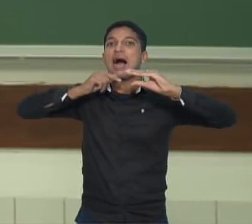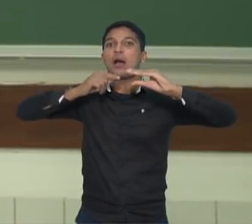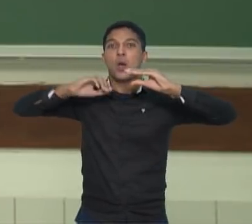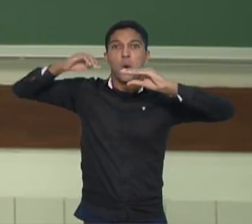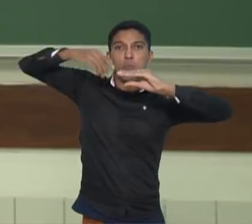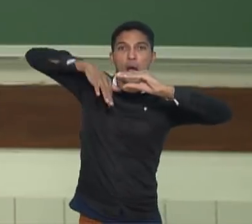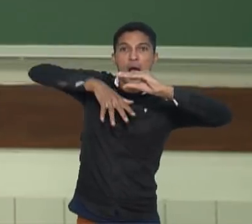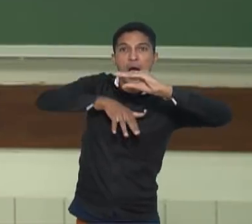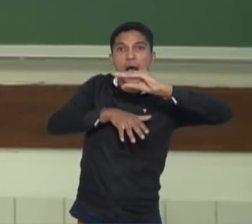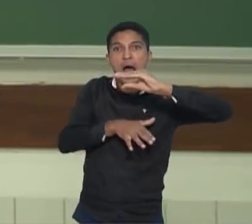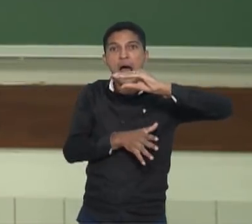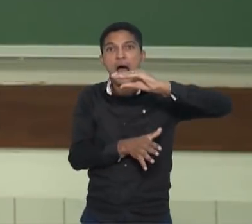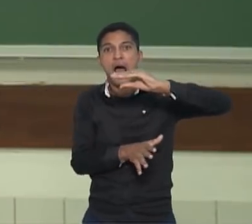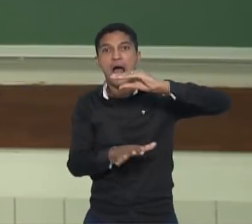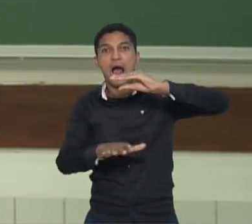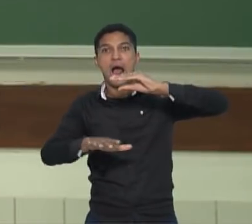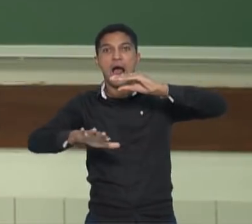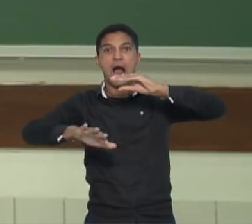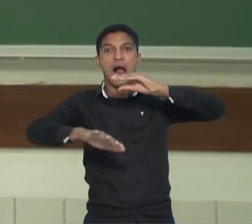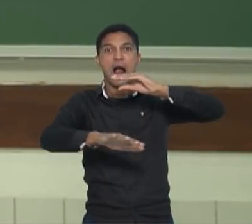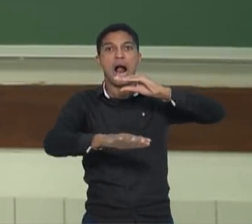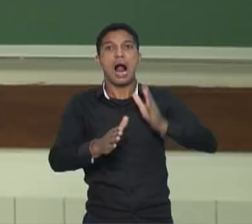formando as nascentes de rios.